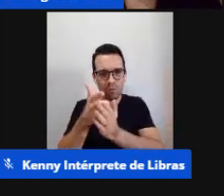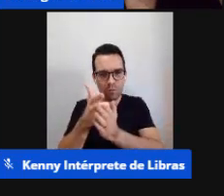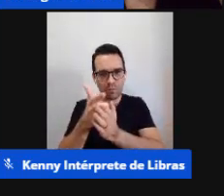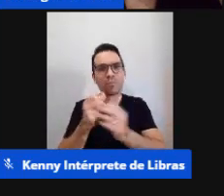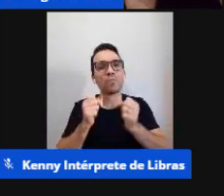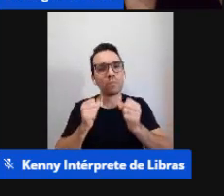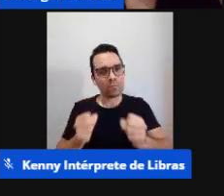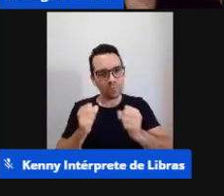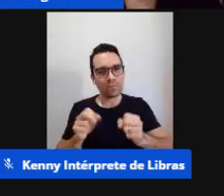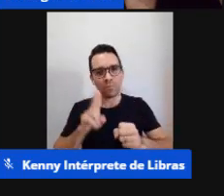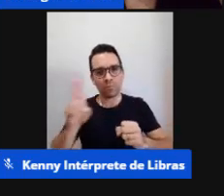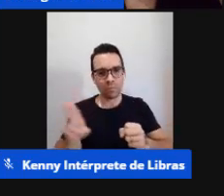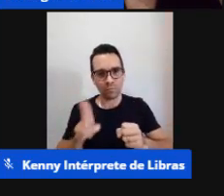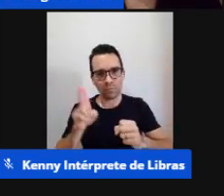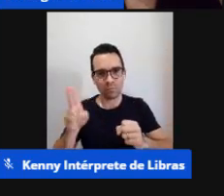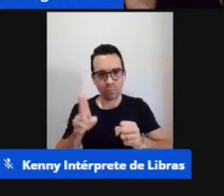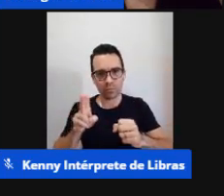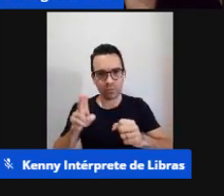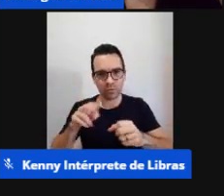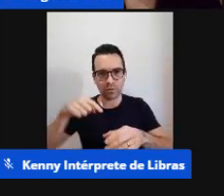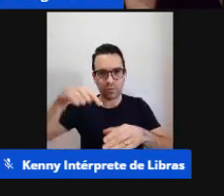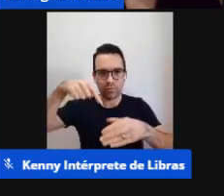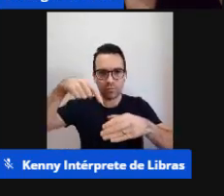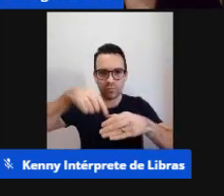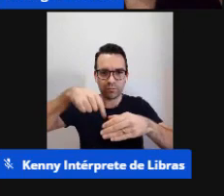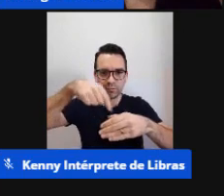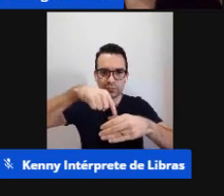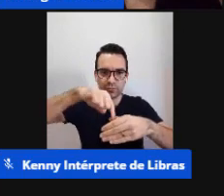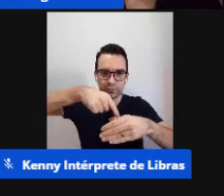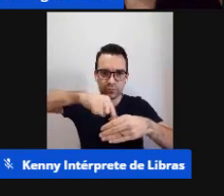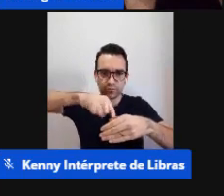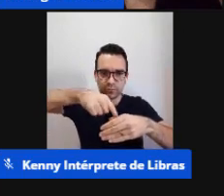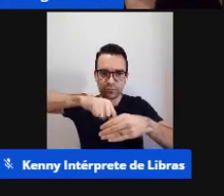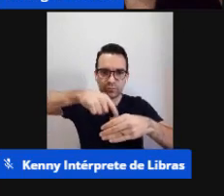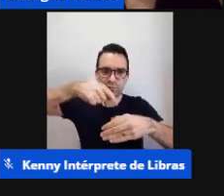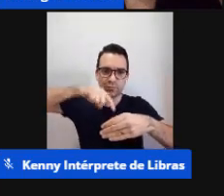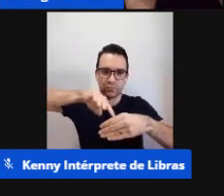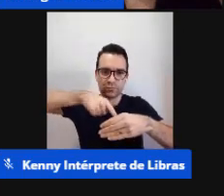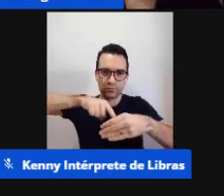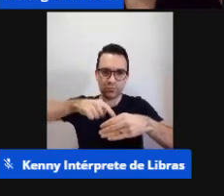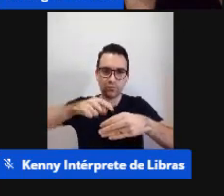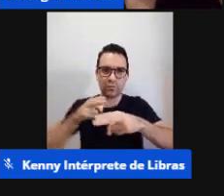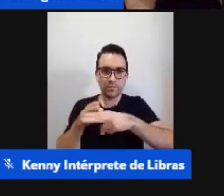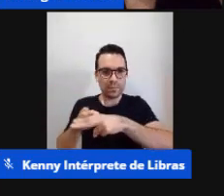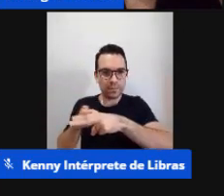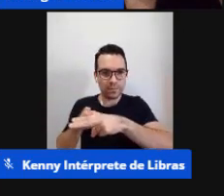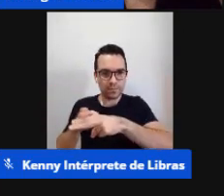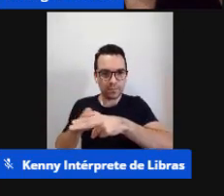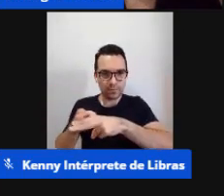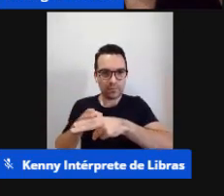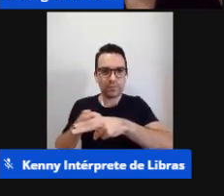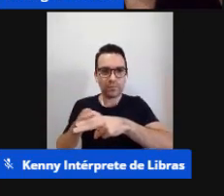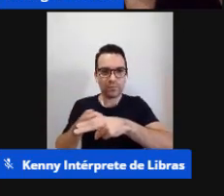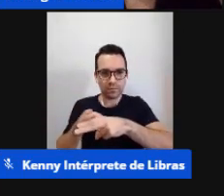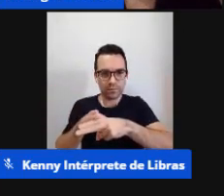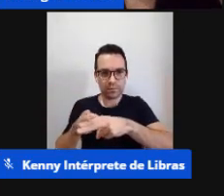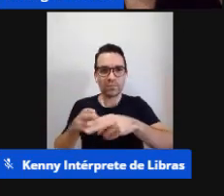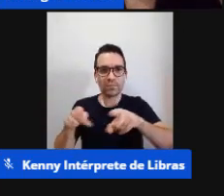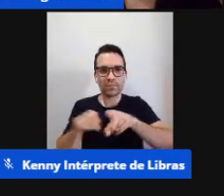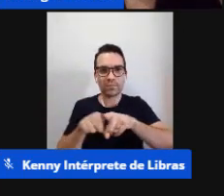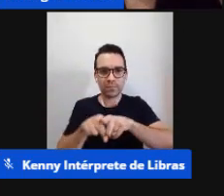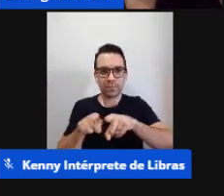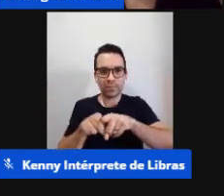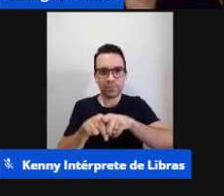furei com chave de fenda, fiz alguns furinhos. E essa outra aqui com uma faquinha de serra. Por quê? Porque